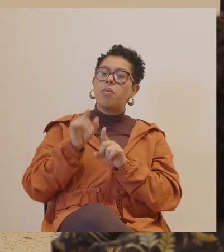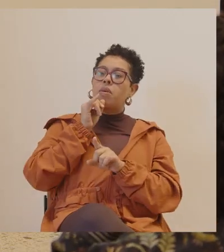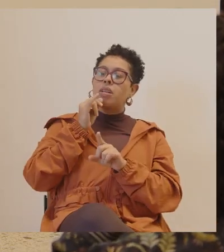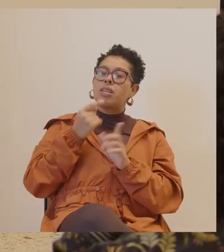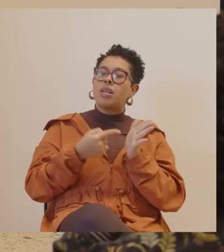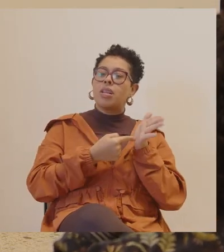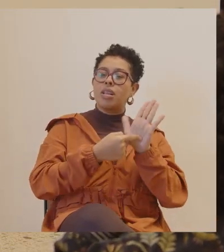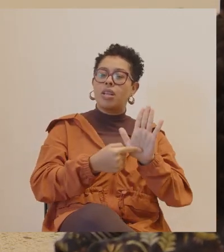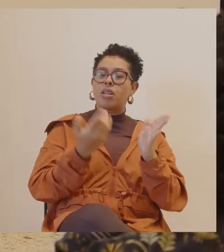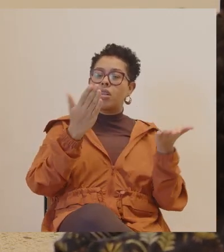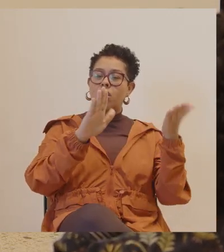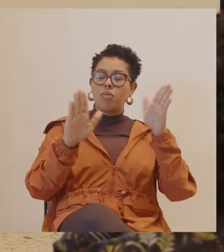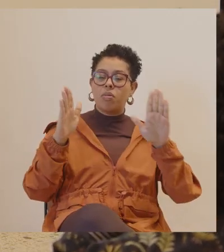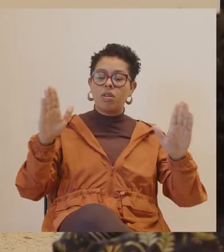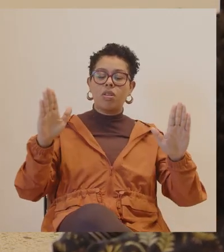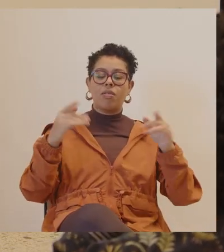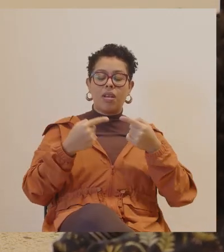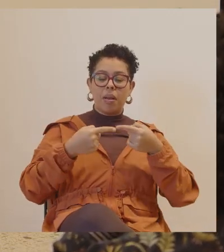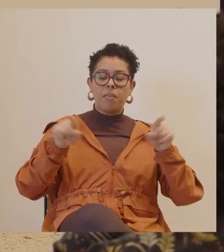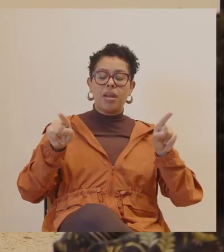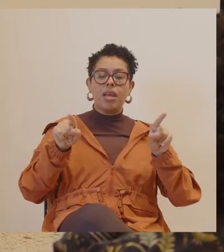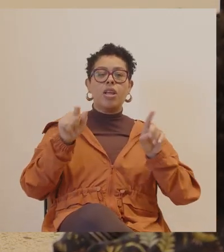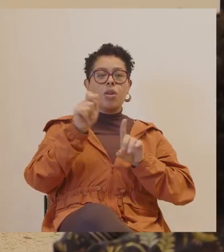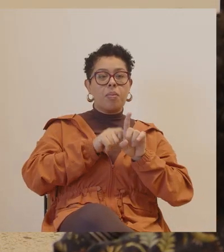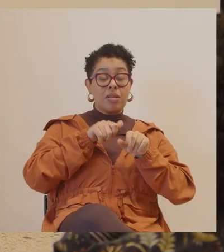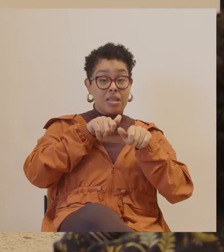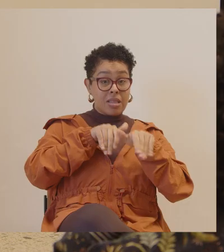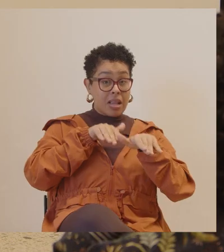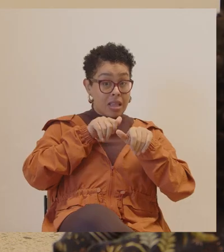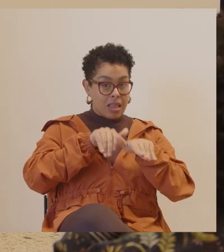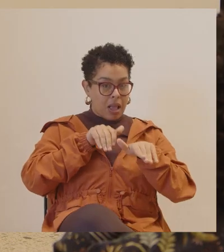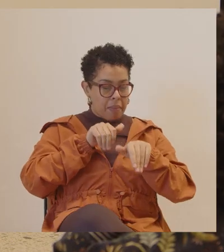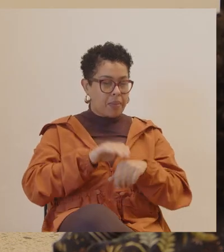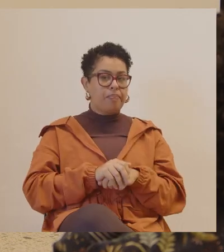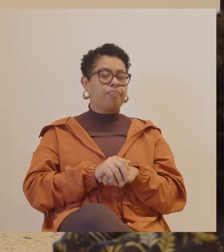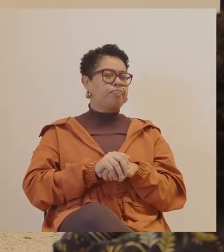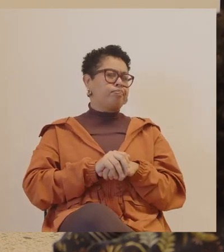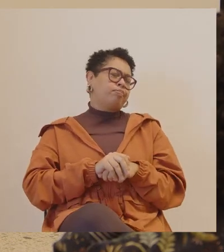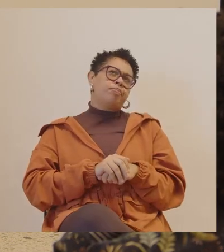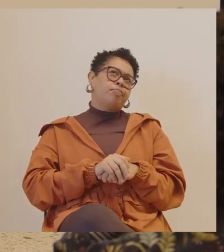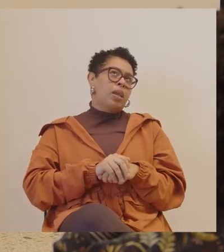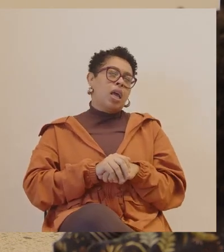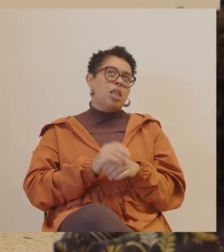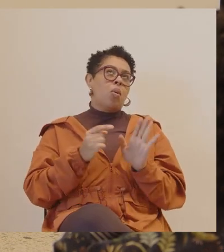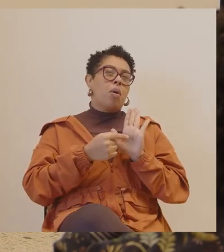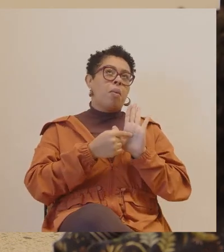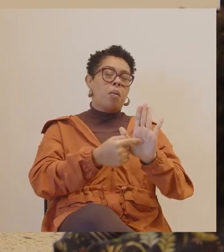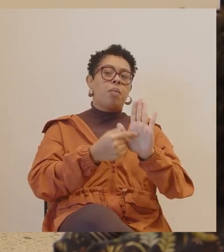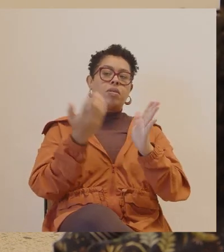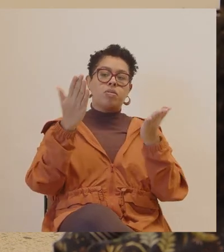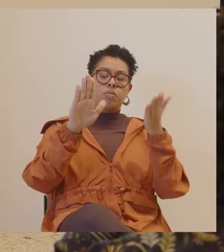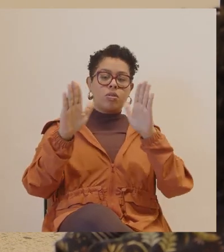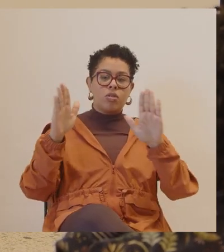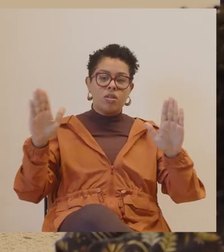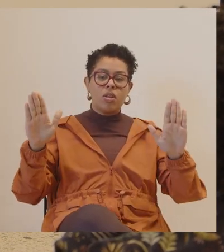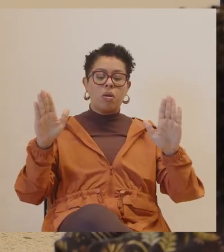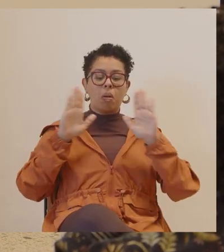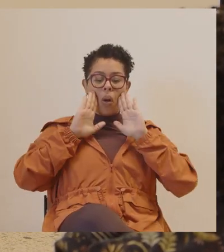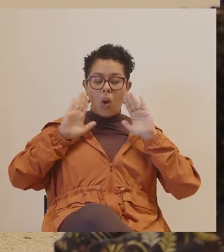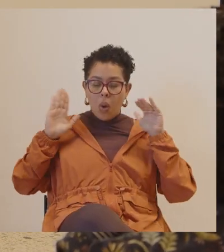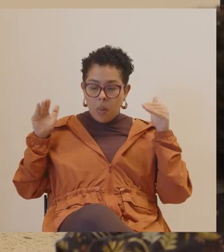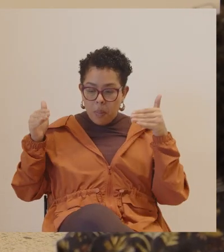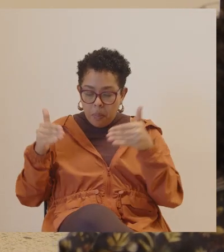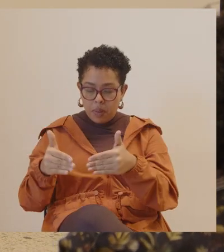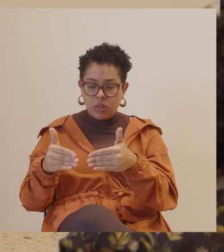exposição coletiva que a gente vai abrir em setembro, que não é uma exposição voltada à questão muito específica